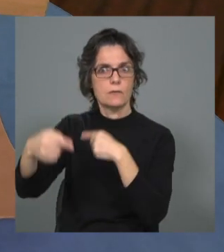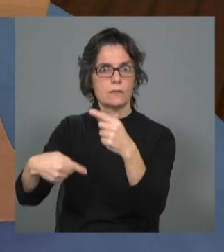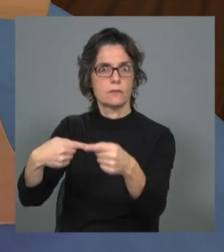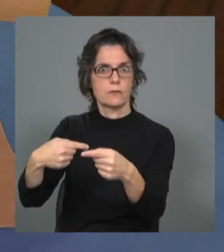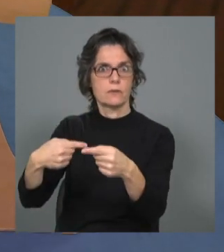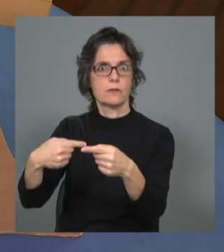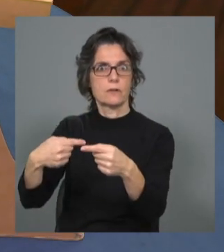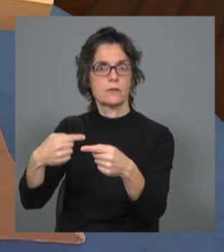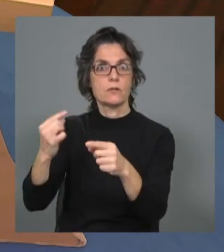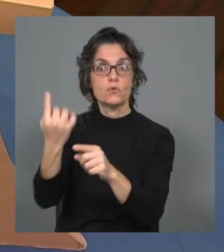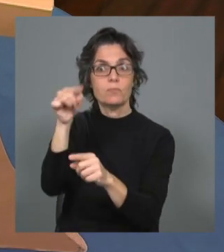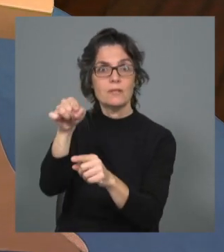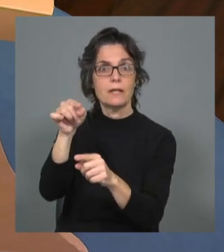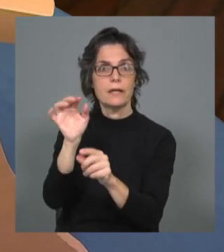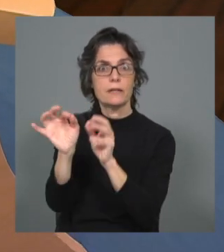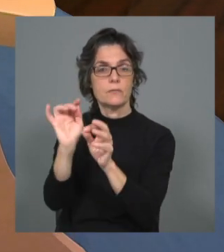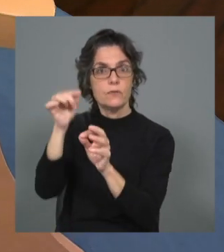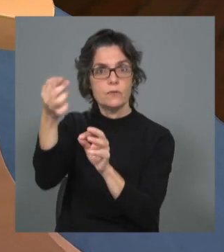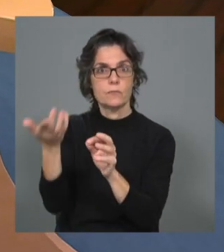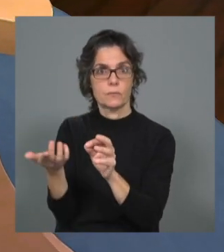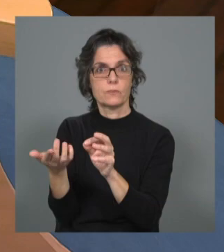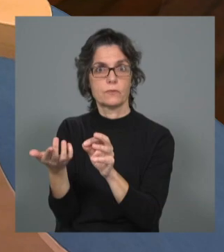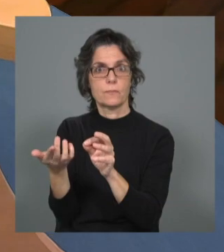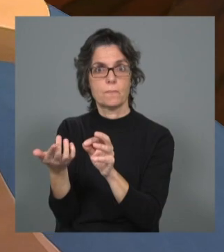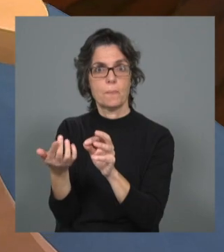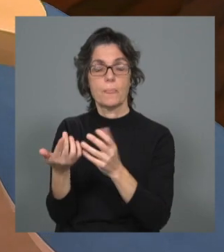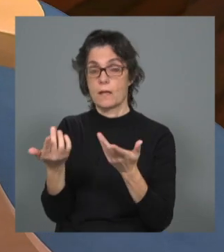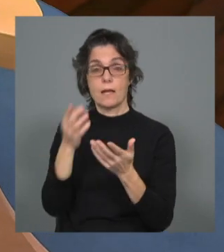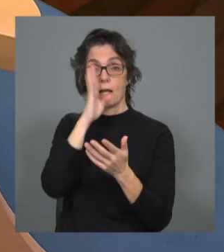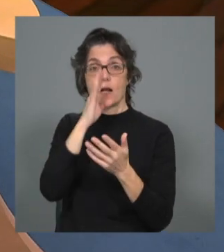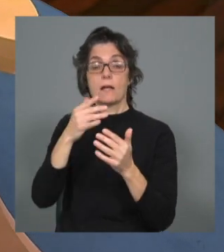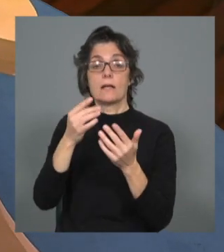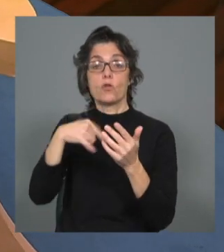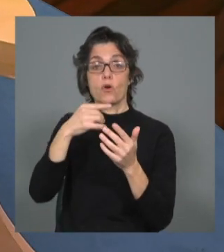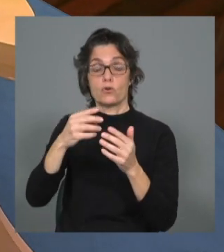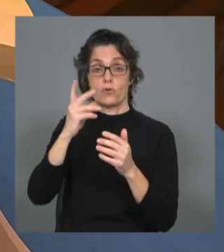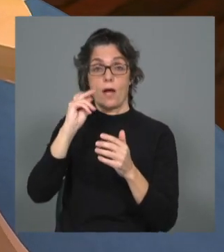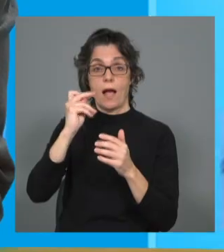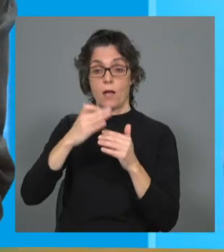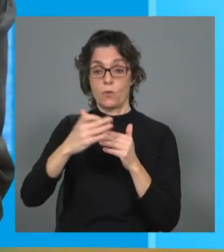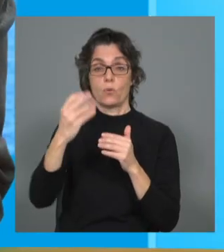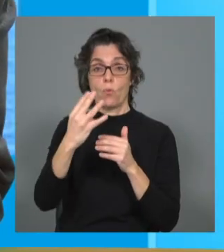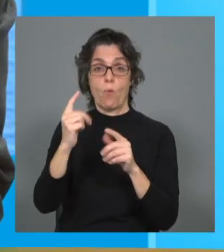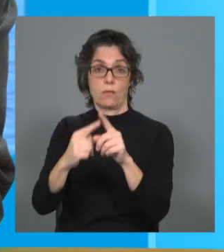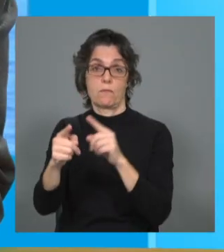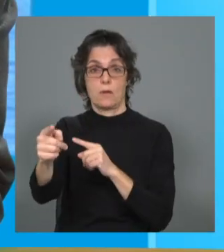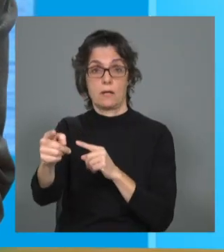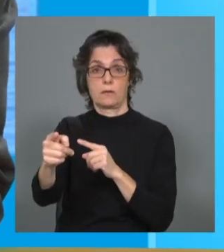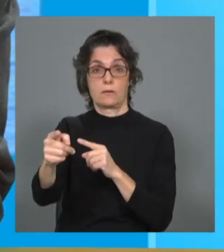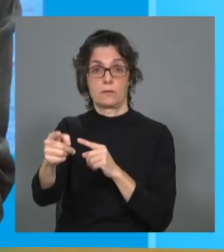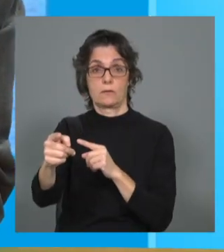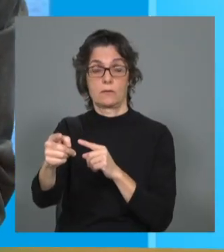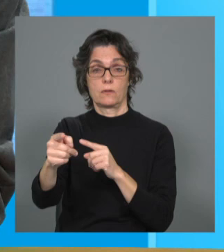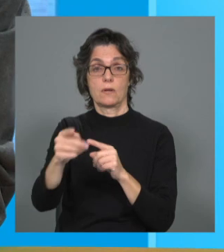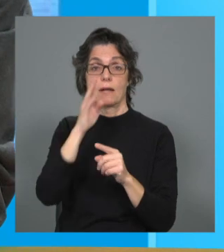principais beneficiários desta oportunidade. Ou seja, nos próximos 4 anos e meio, o que quer que aconteça de bom ou de mau